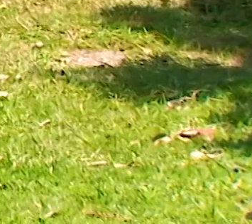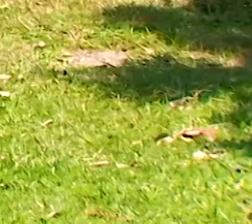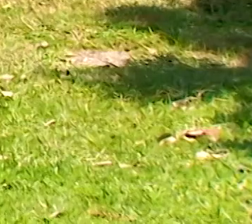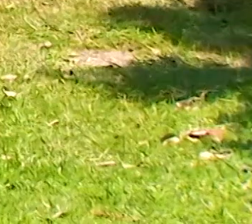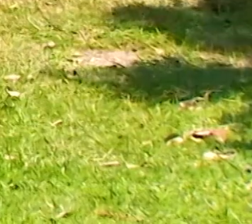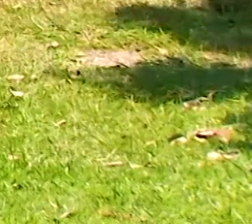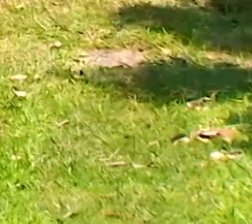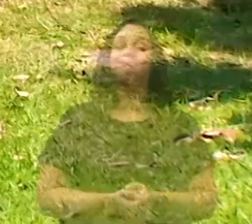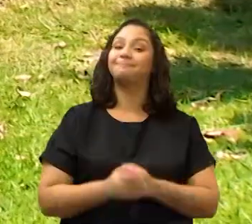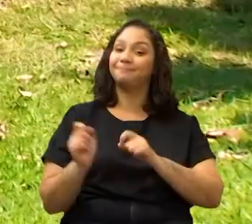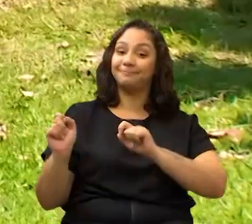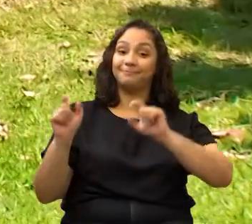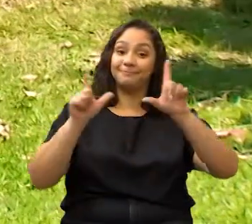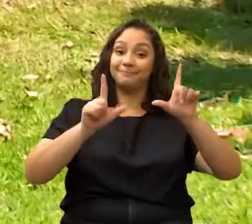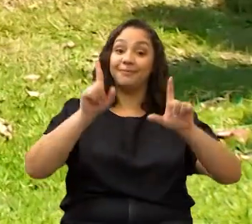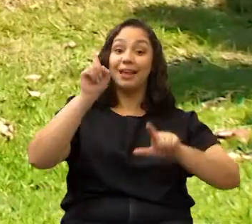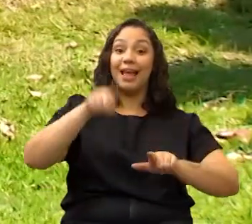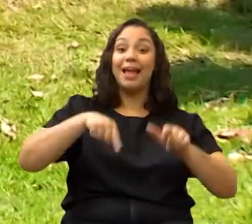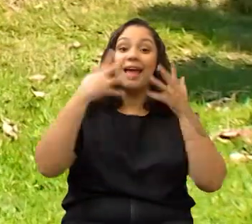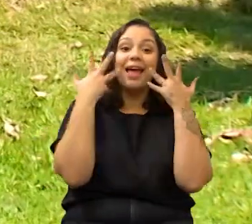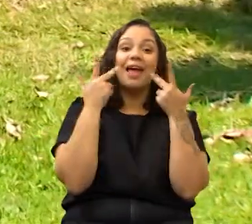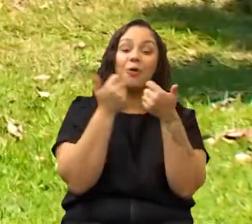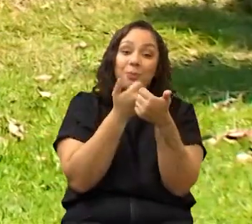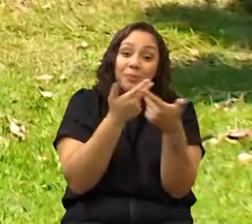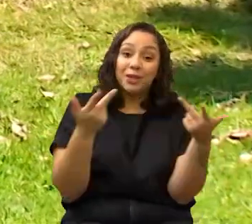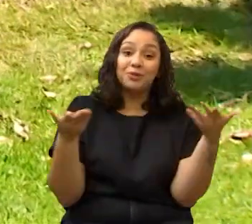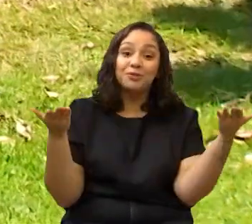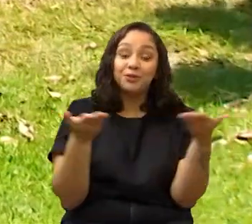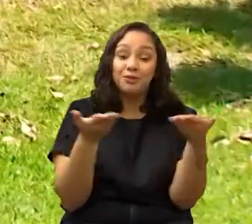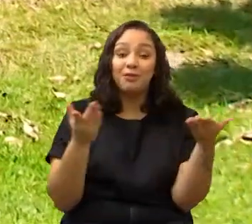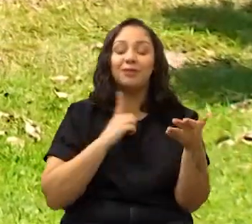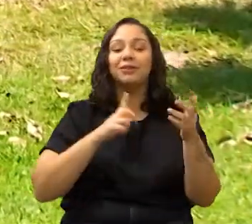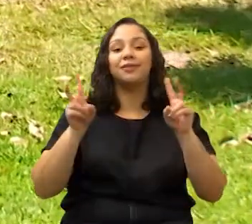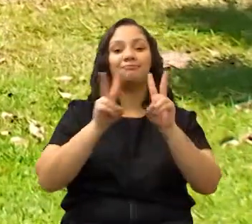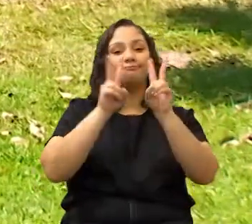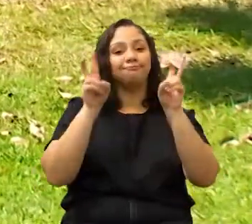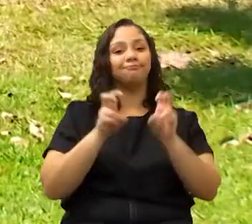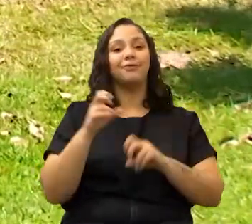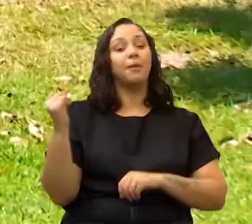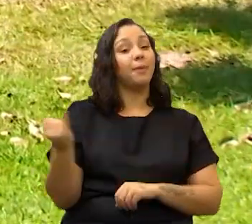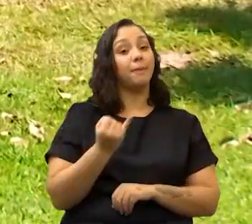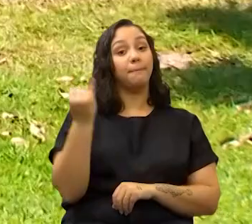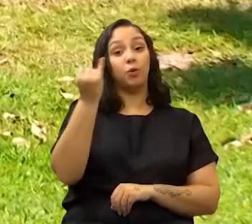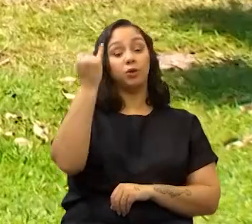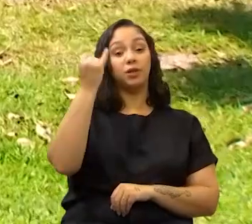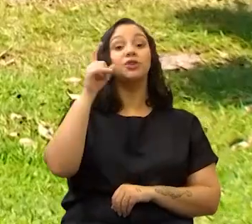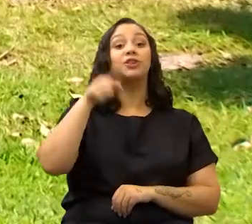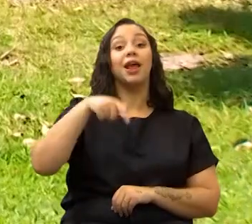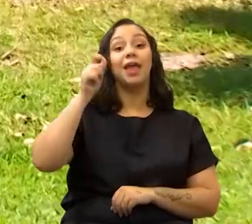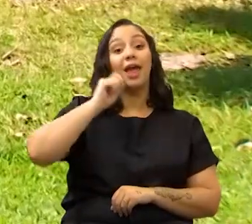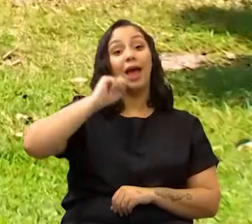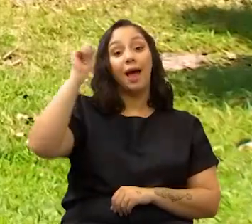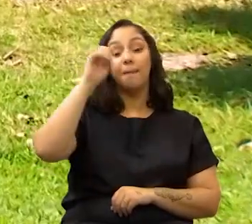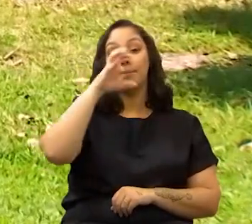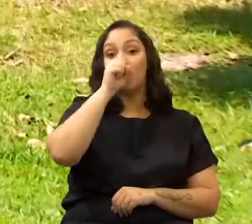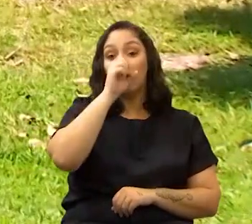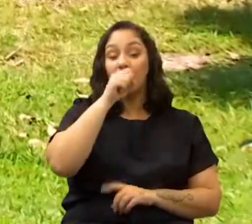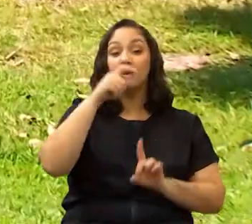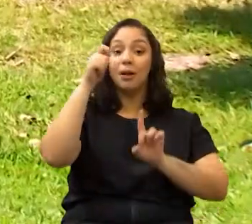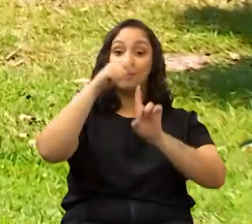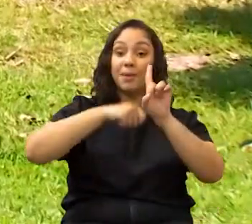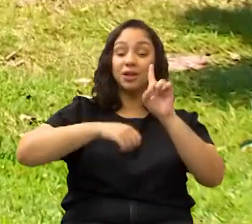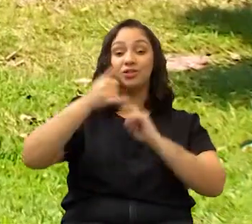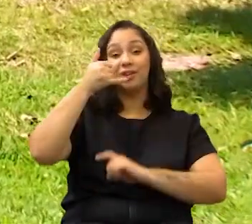O quadro É o Bicho de hoje traz um assunto muito importante. É o Abril Laranja, mês da